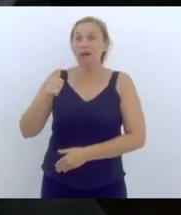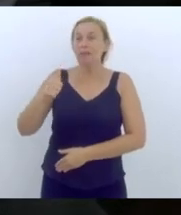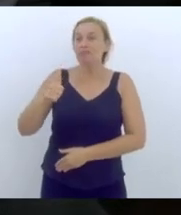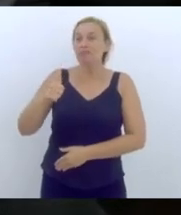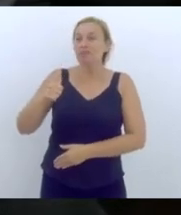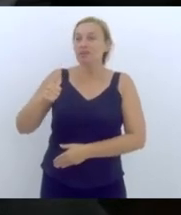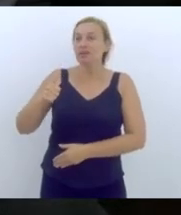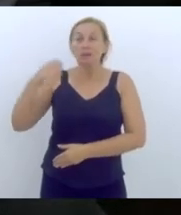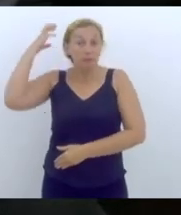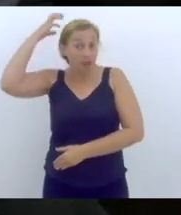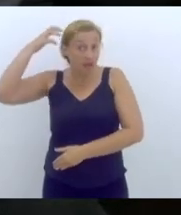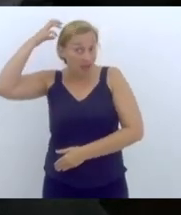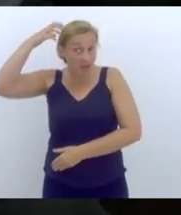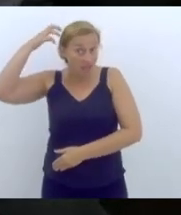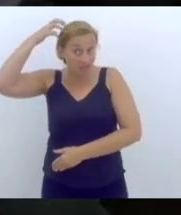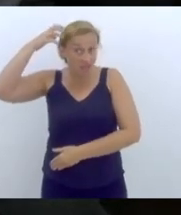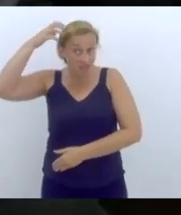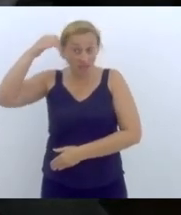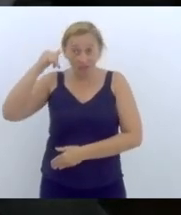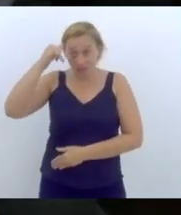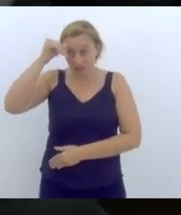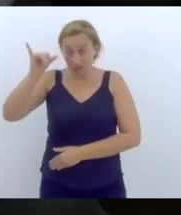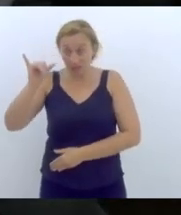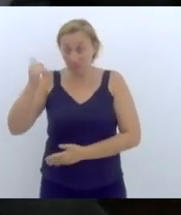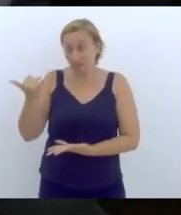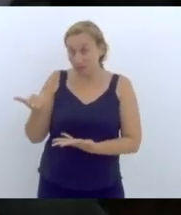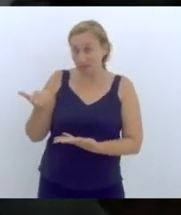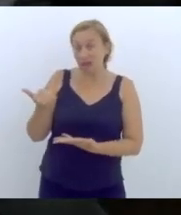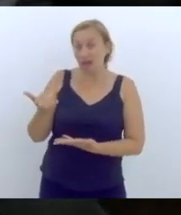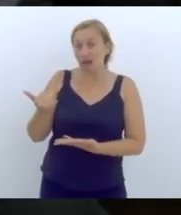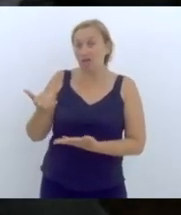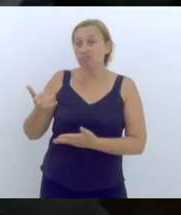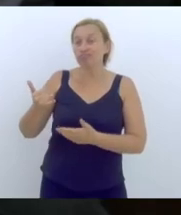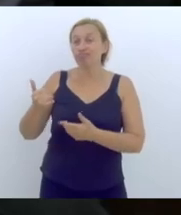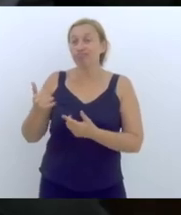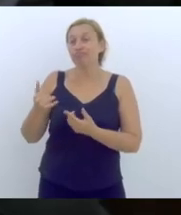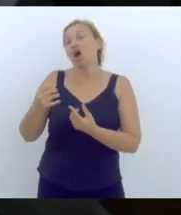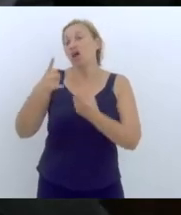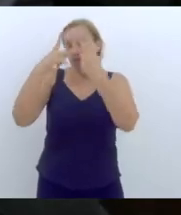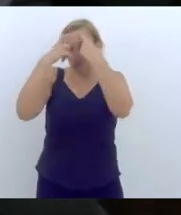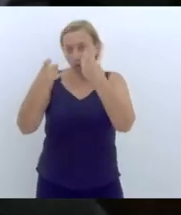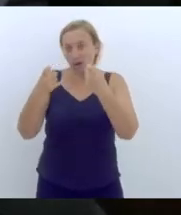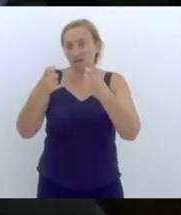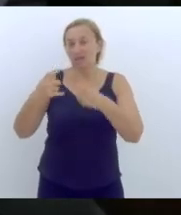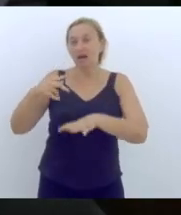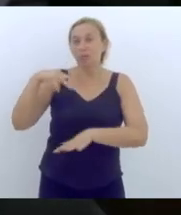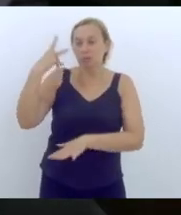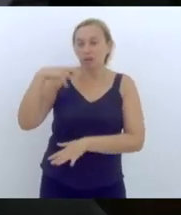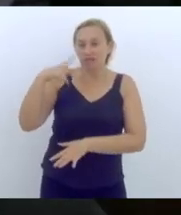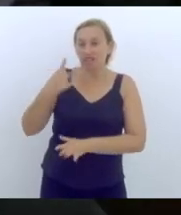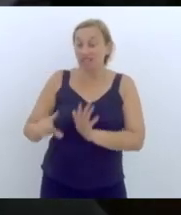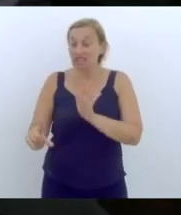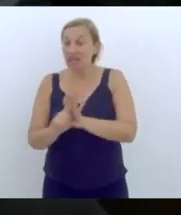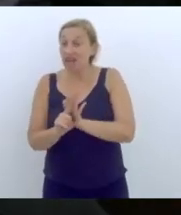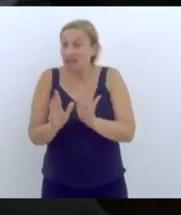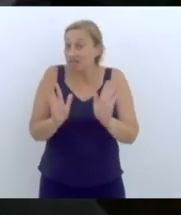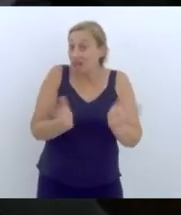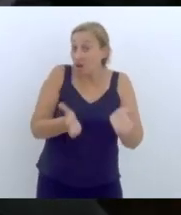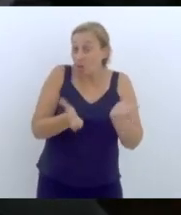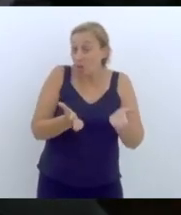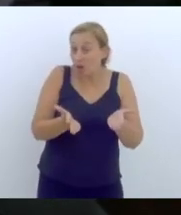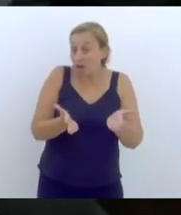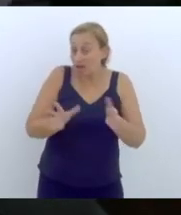Marielle foi vítima de violência política. Portanto, dar constitucionalidade nessa lei existente